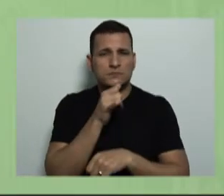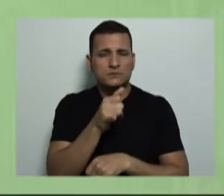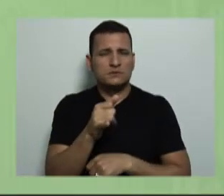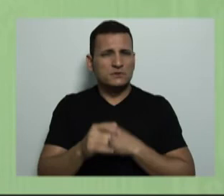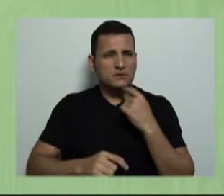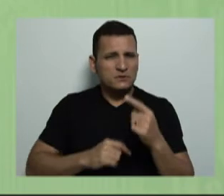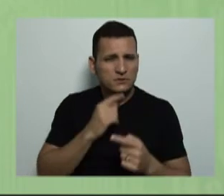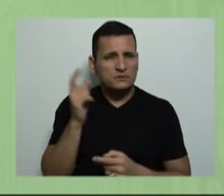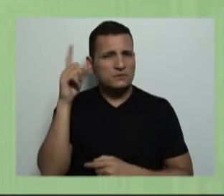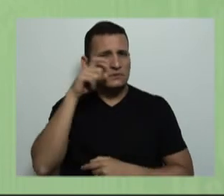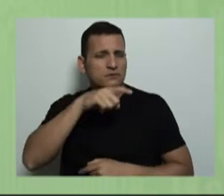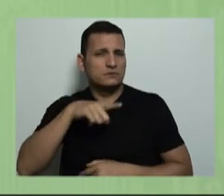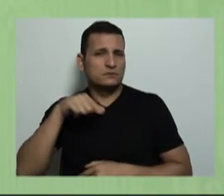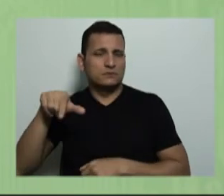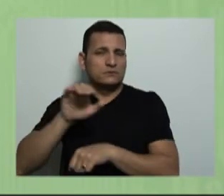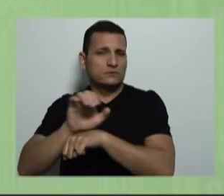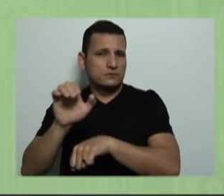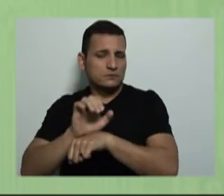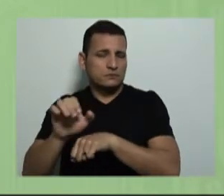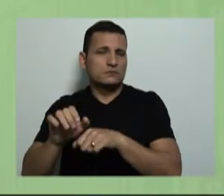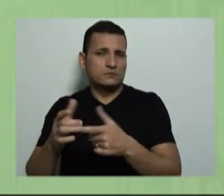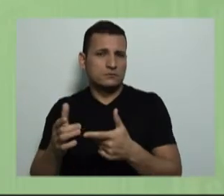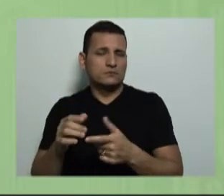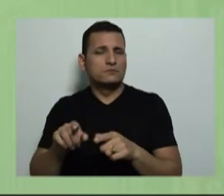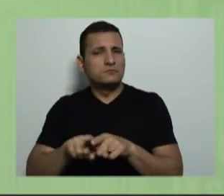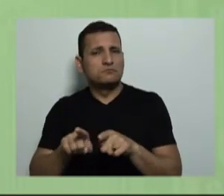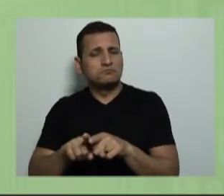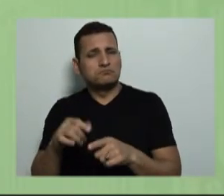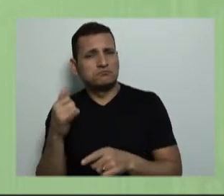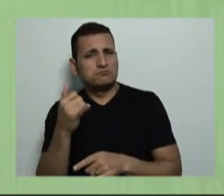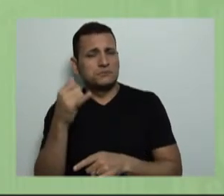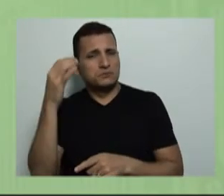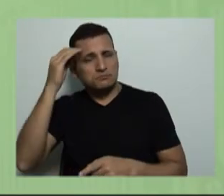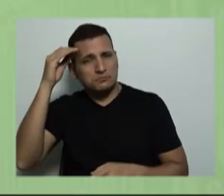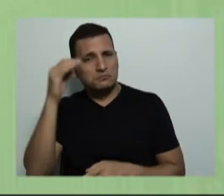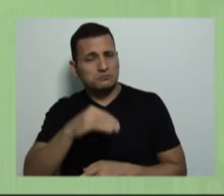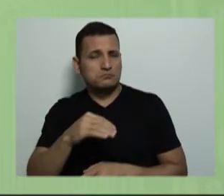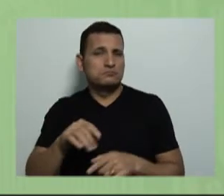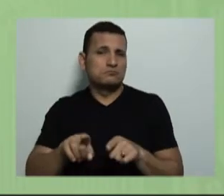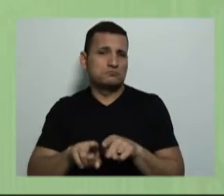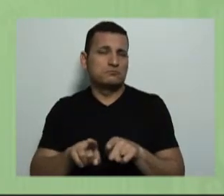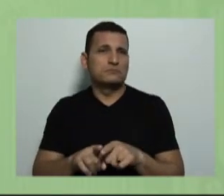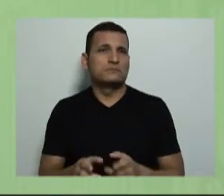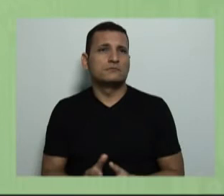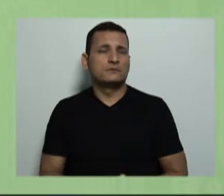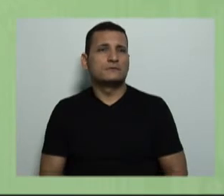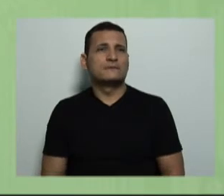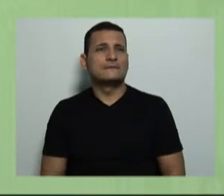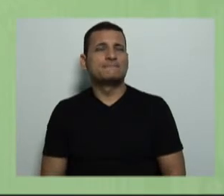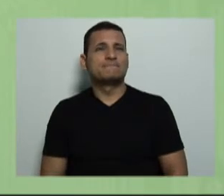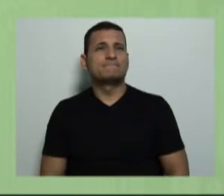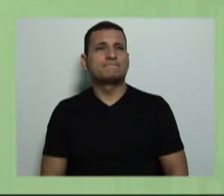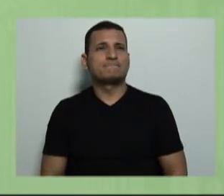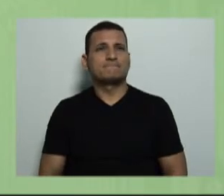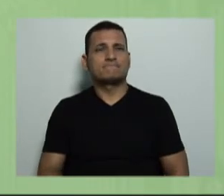enfrentadas no estágio, bem como sua eventual desistência ou interesse em prorrogar o tempo de estágio.